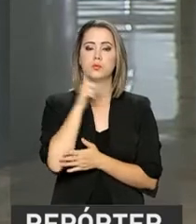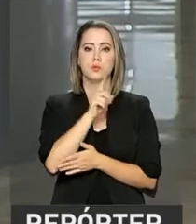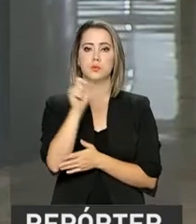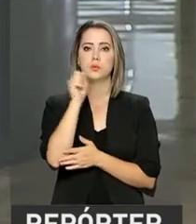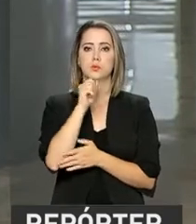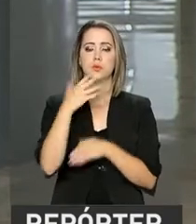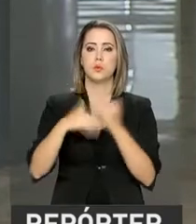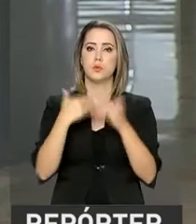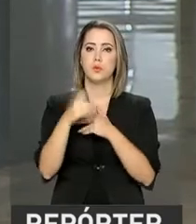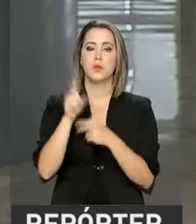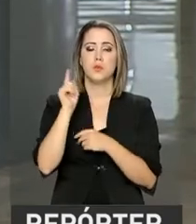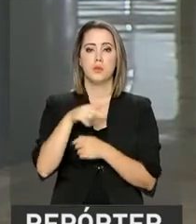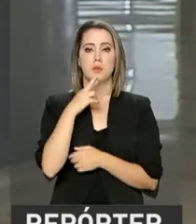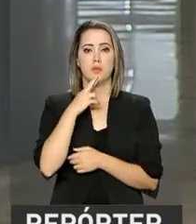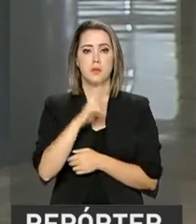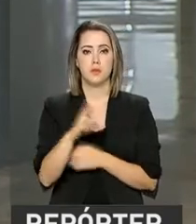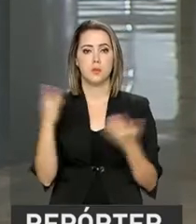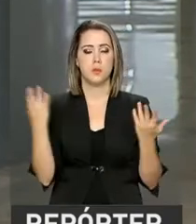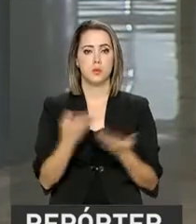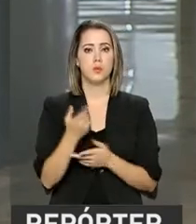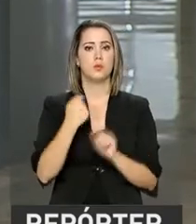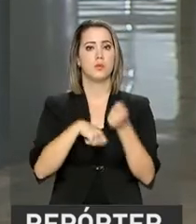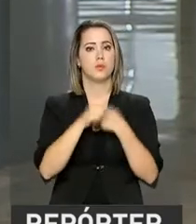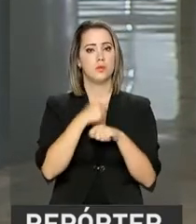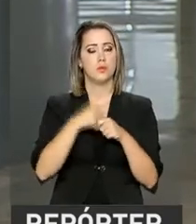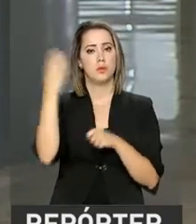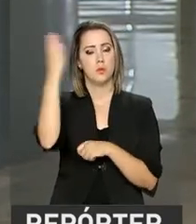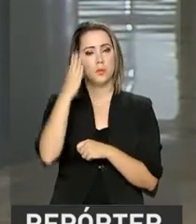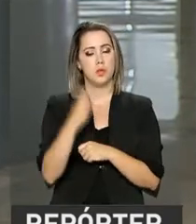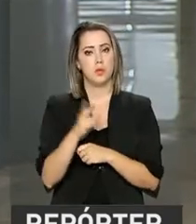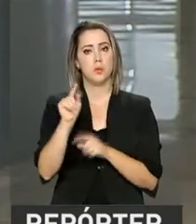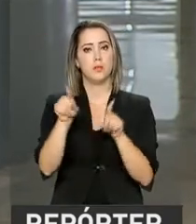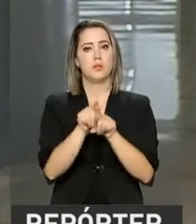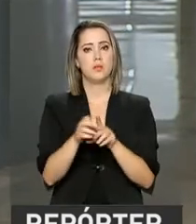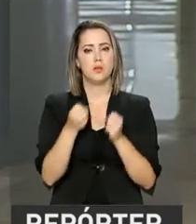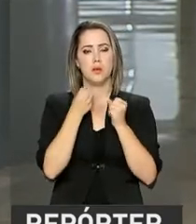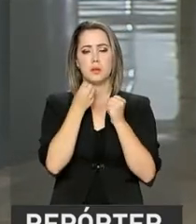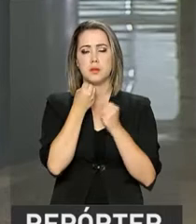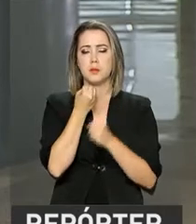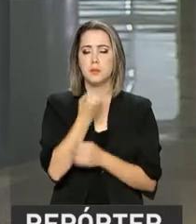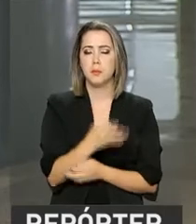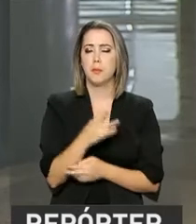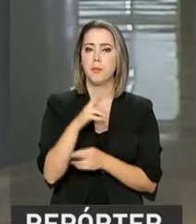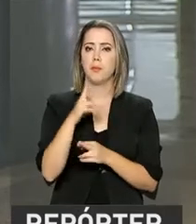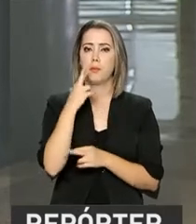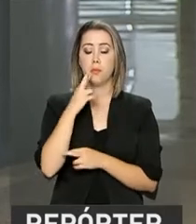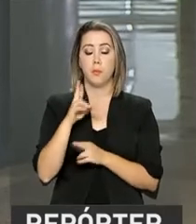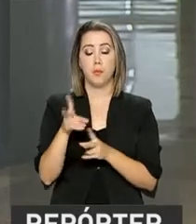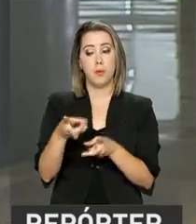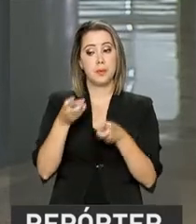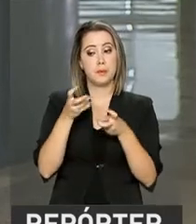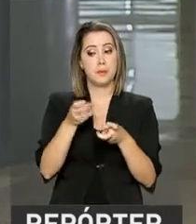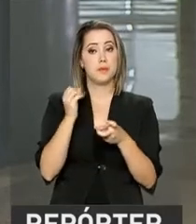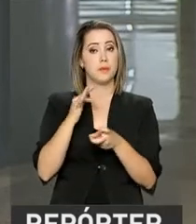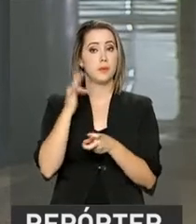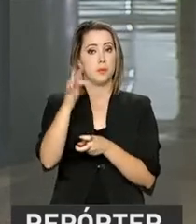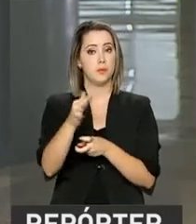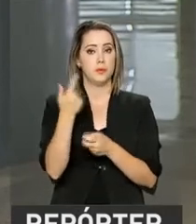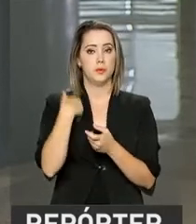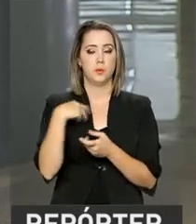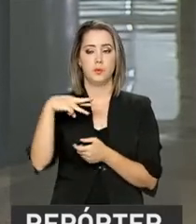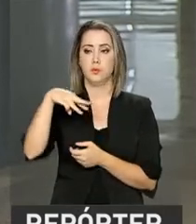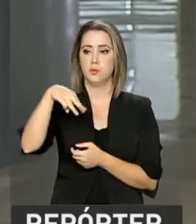é resultado da atual situação econômica do país e das boas perspectivas para os próximos meses para a prévia de maio